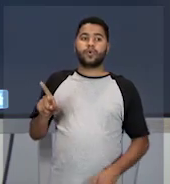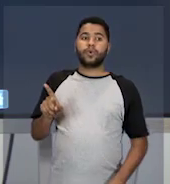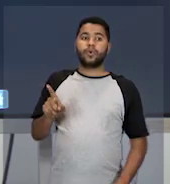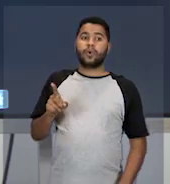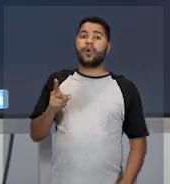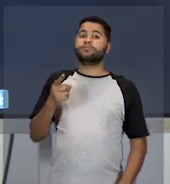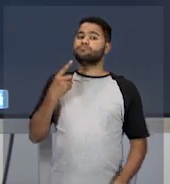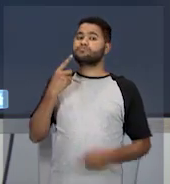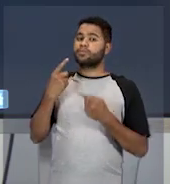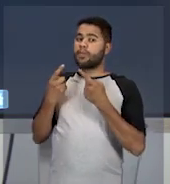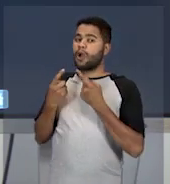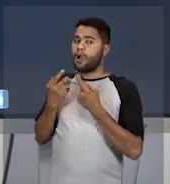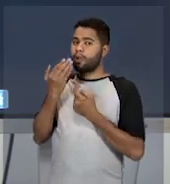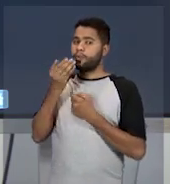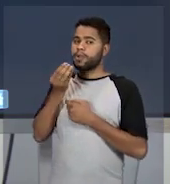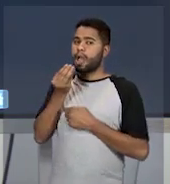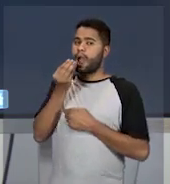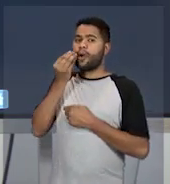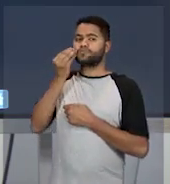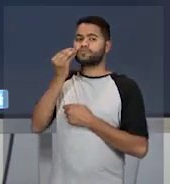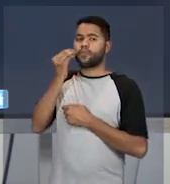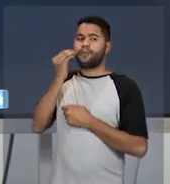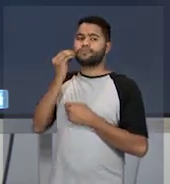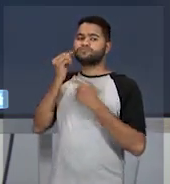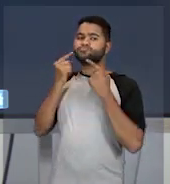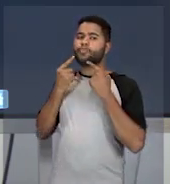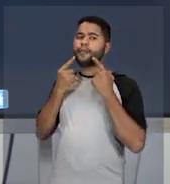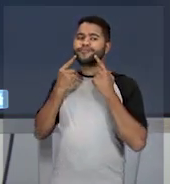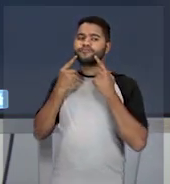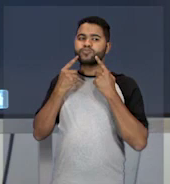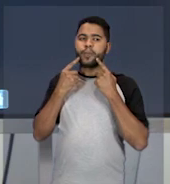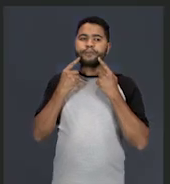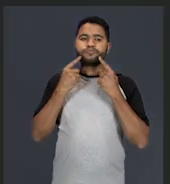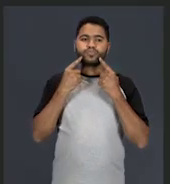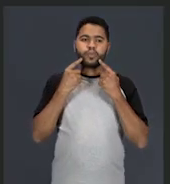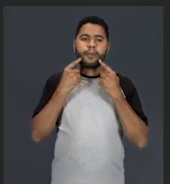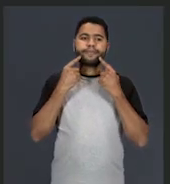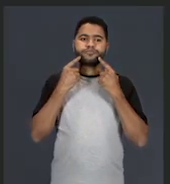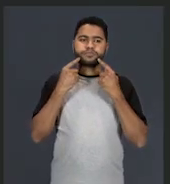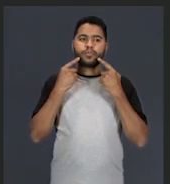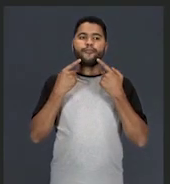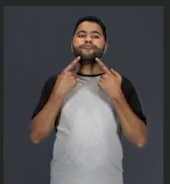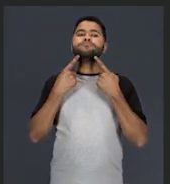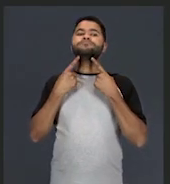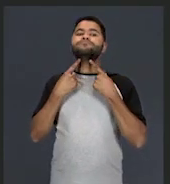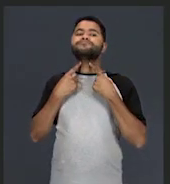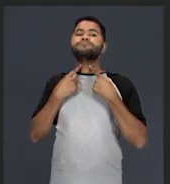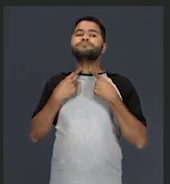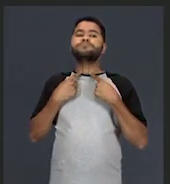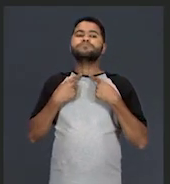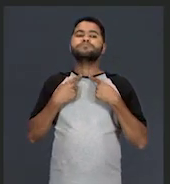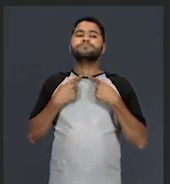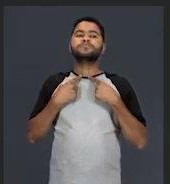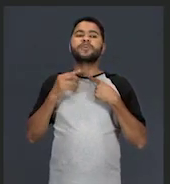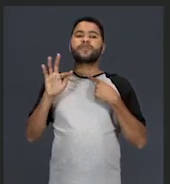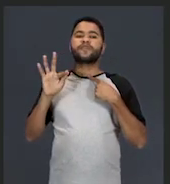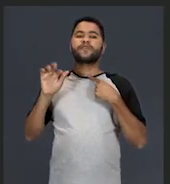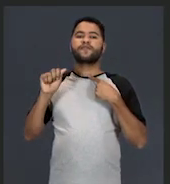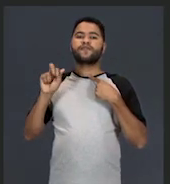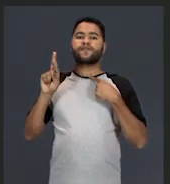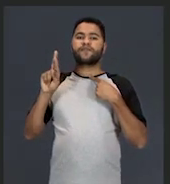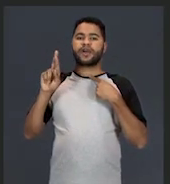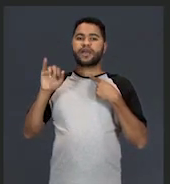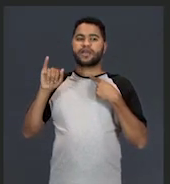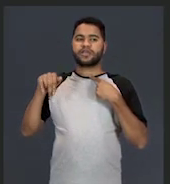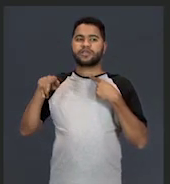entra pela boca, vai passar aí pela mastigação, né? E vai passar aqui, descer, ó, a faringe, que é o fundo lá